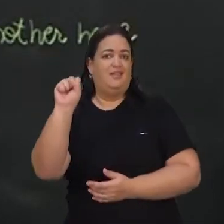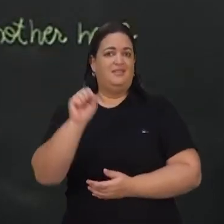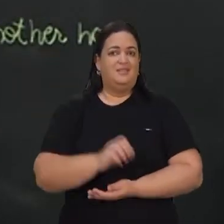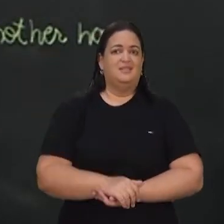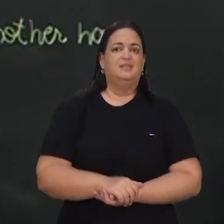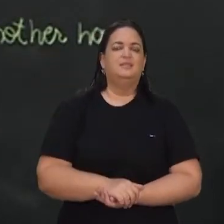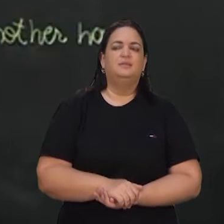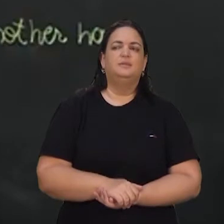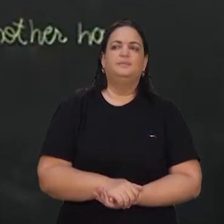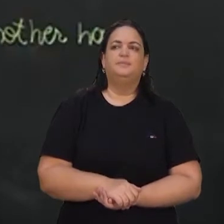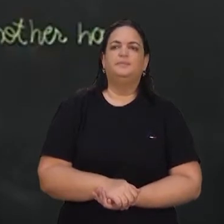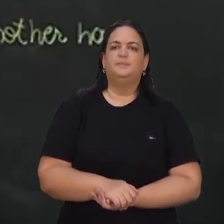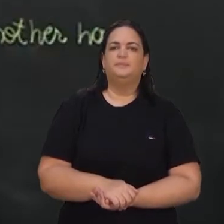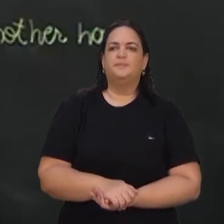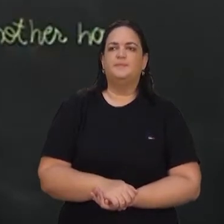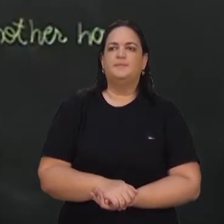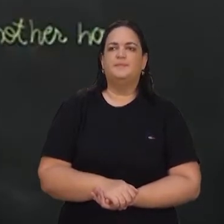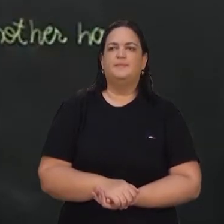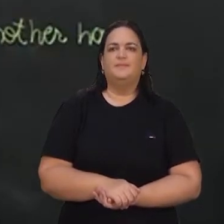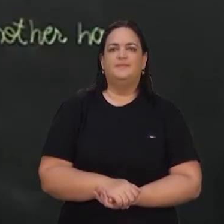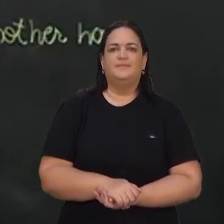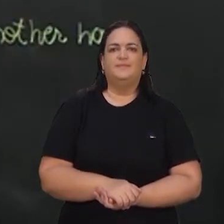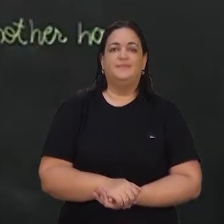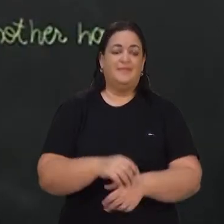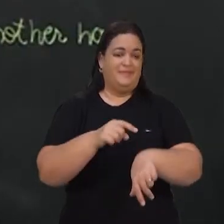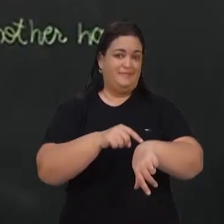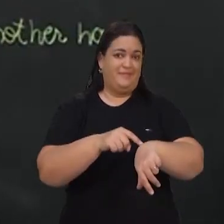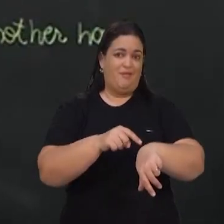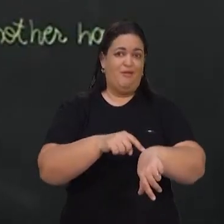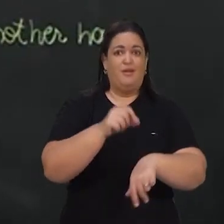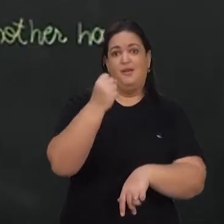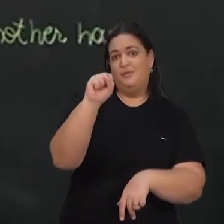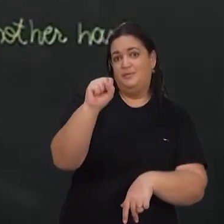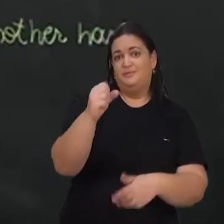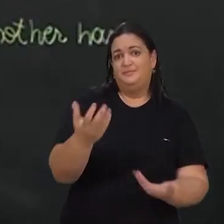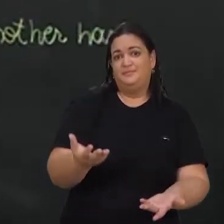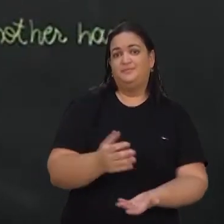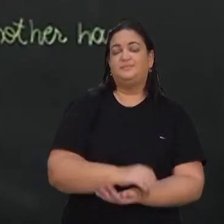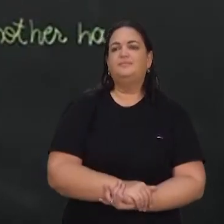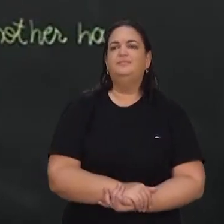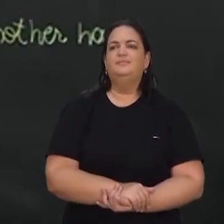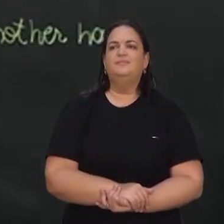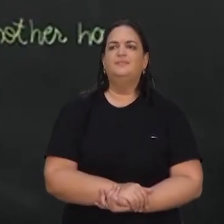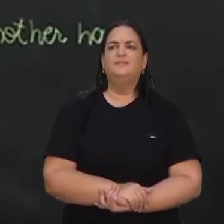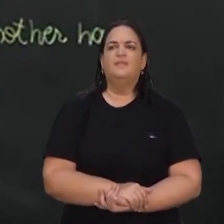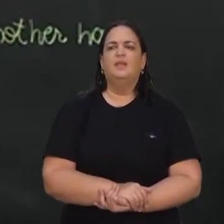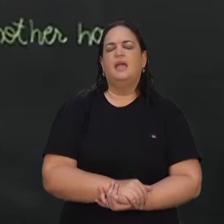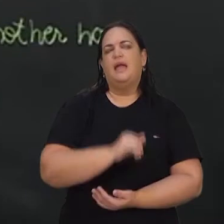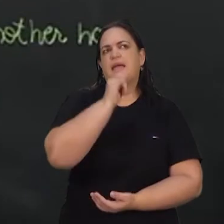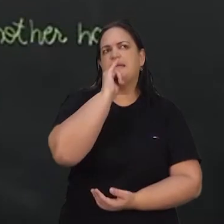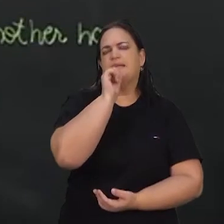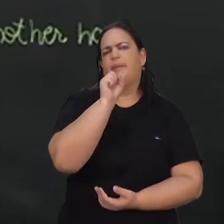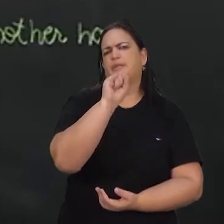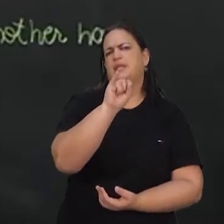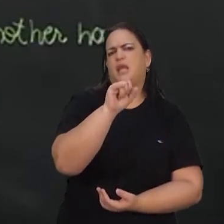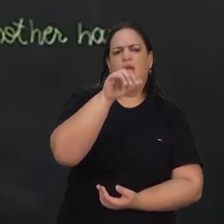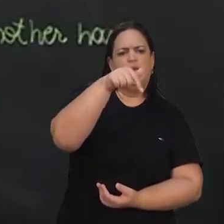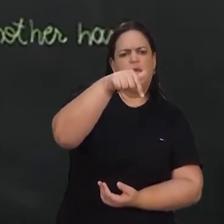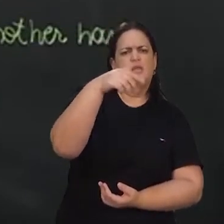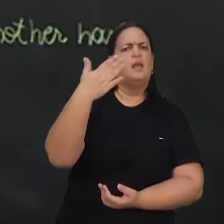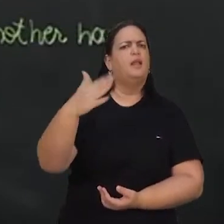8. Ou seja, às 8, geralmente. E se fosse às